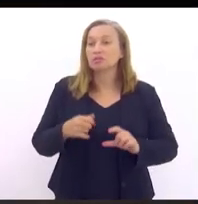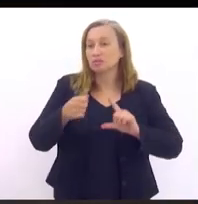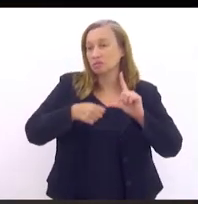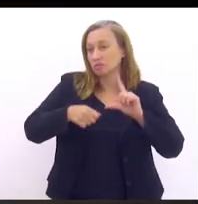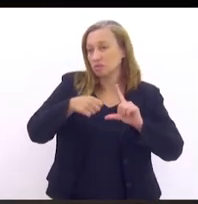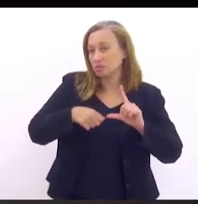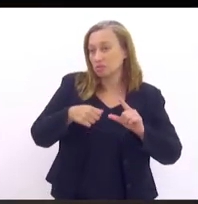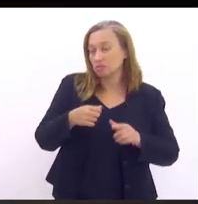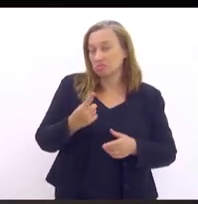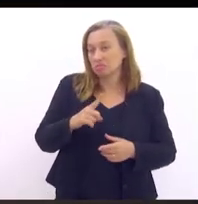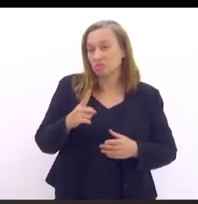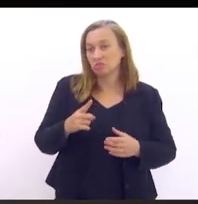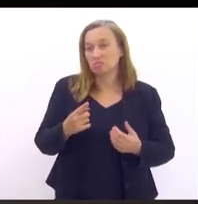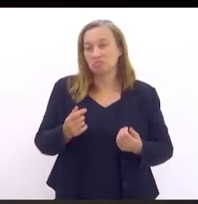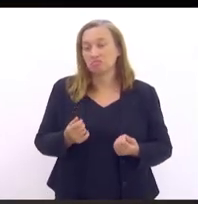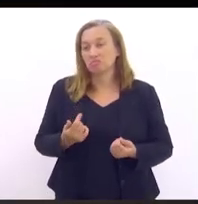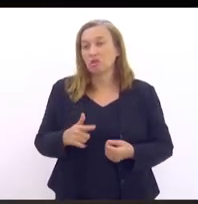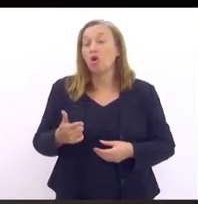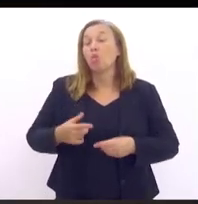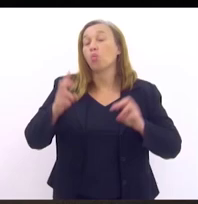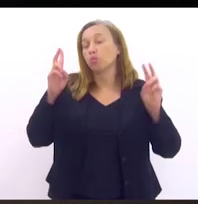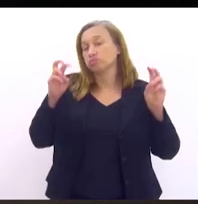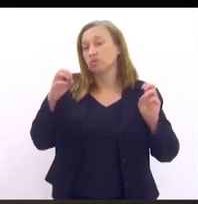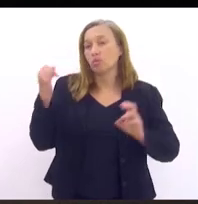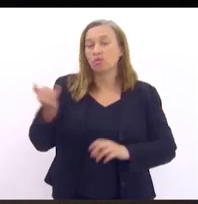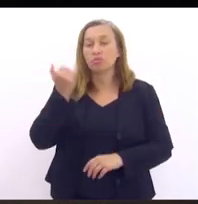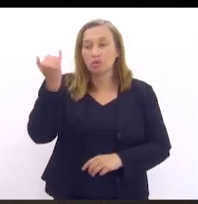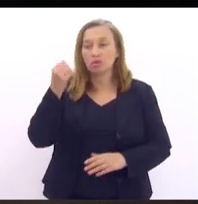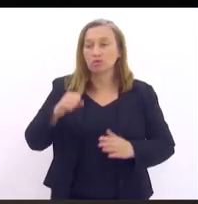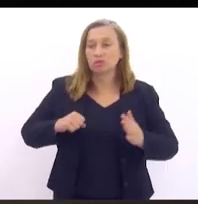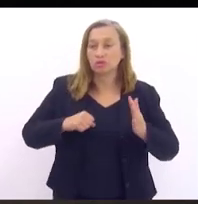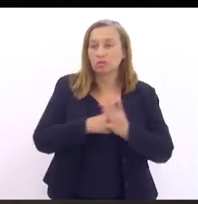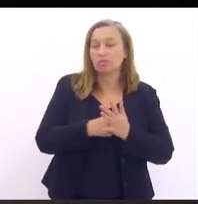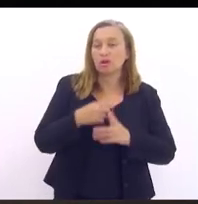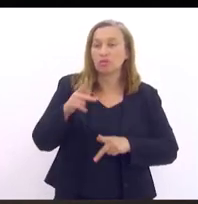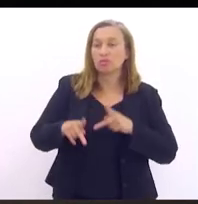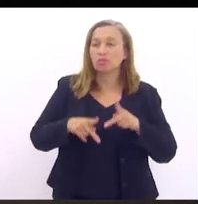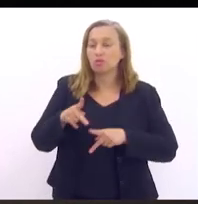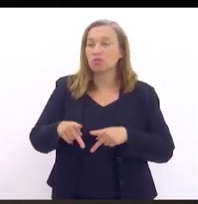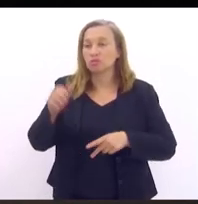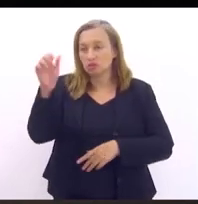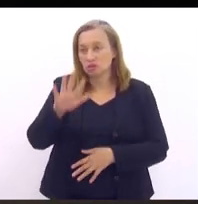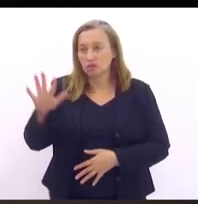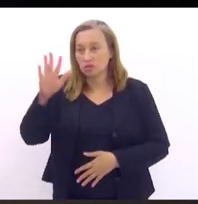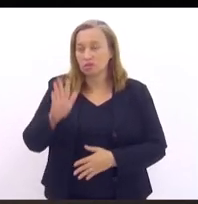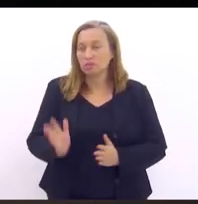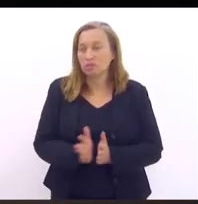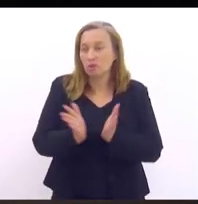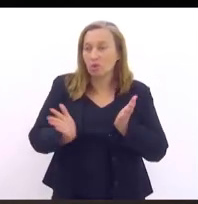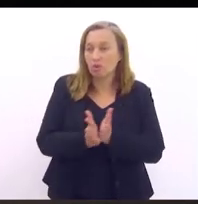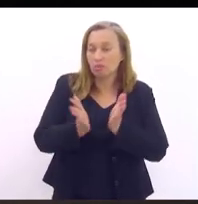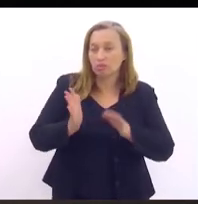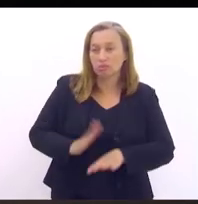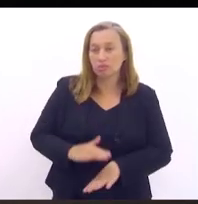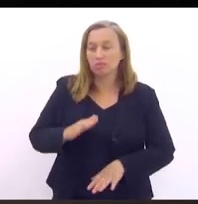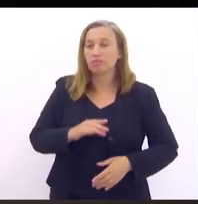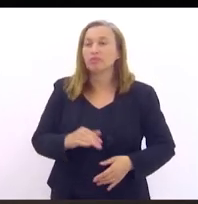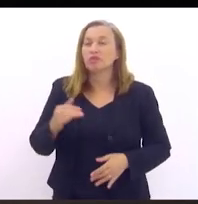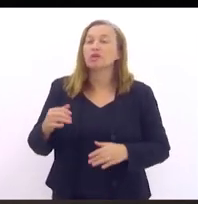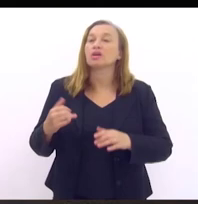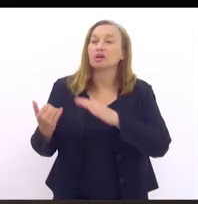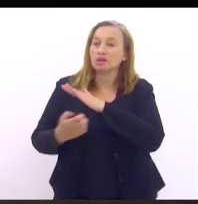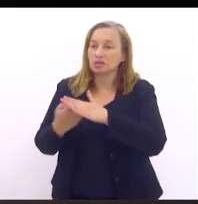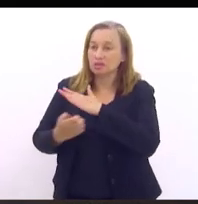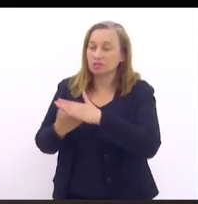por vezes, não compensa. Então, um tema tão importante que impacta a população em geral, especialmente os mais pobres, impacta as empresas